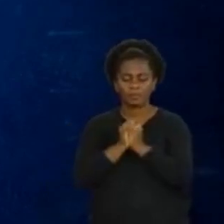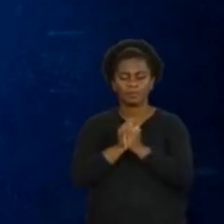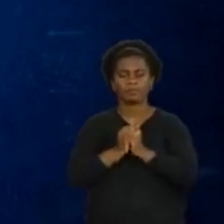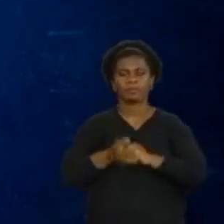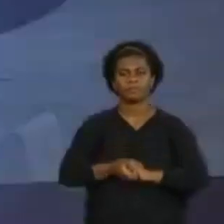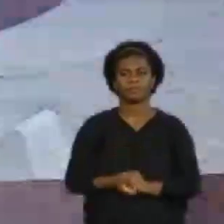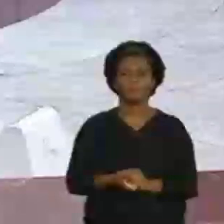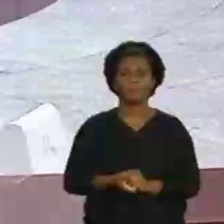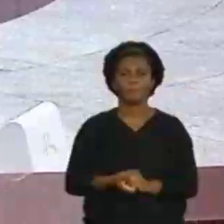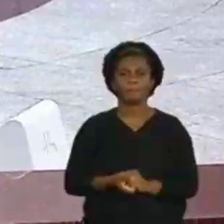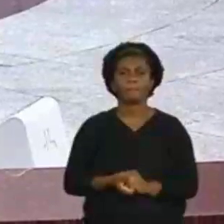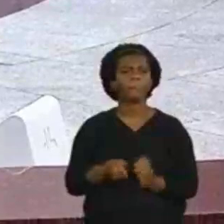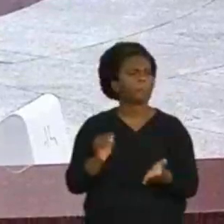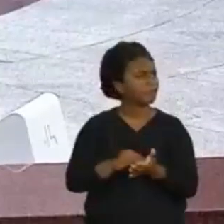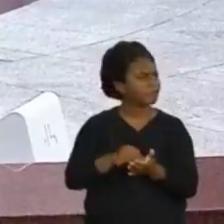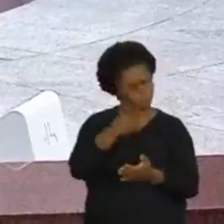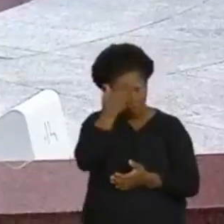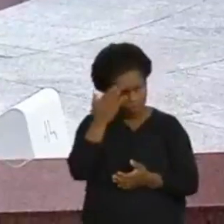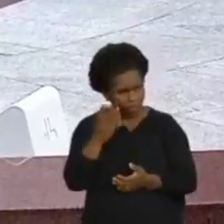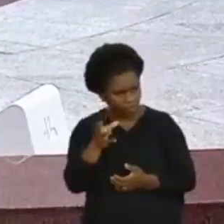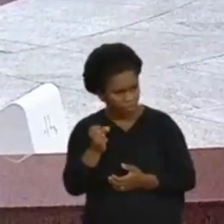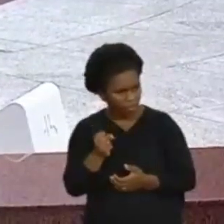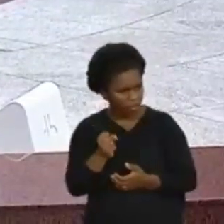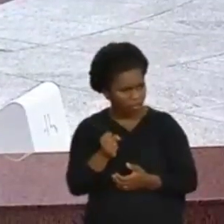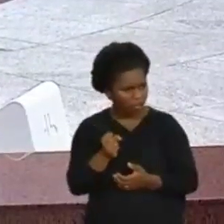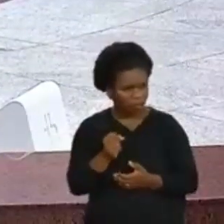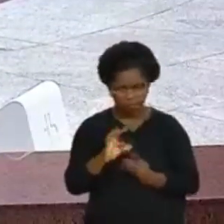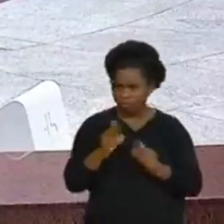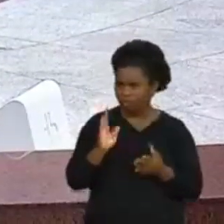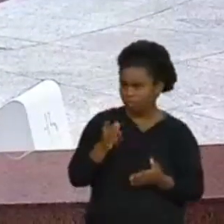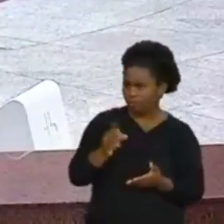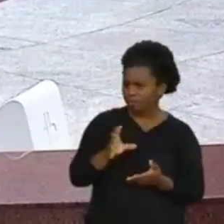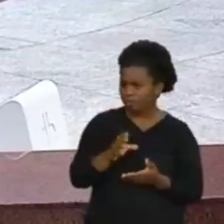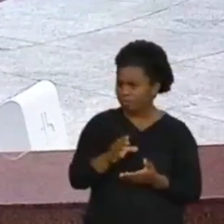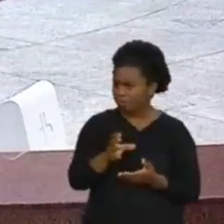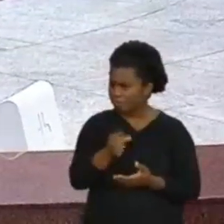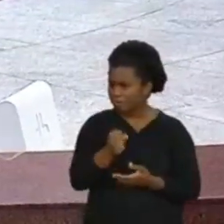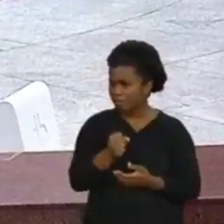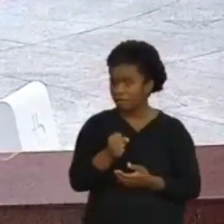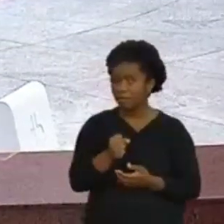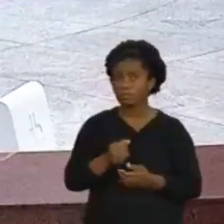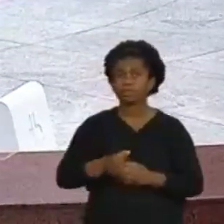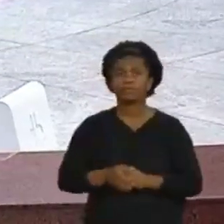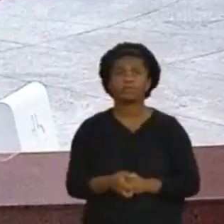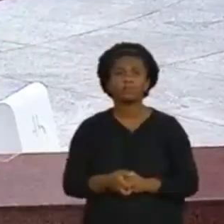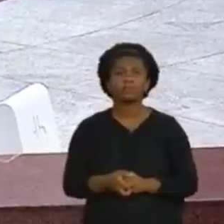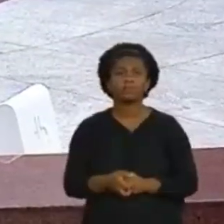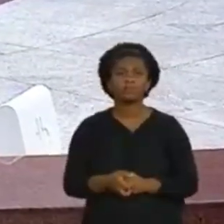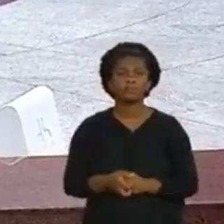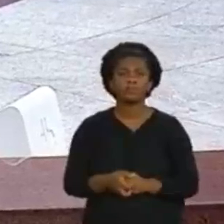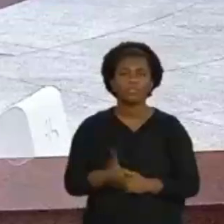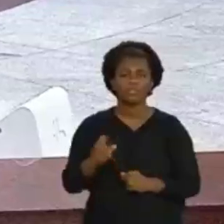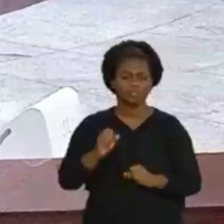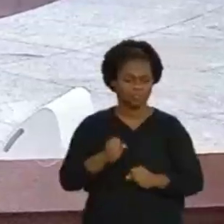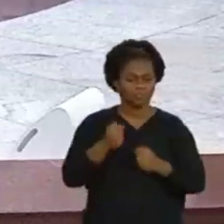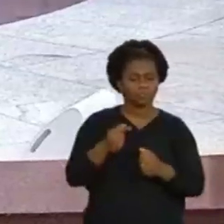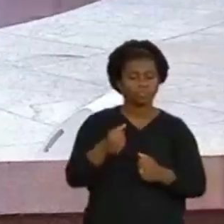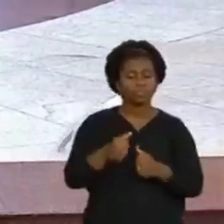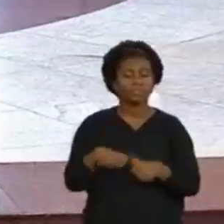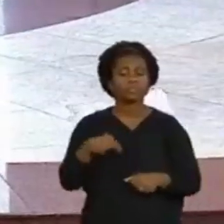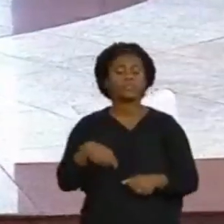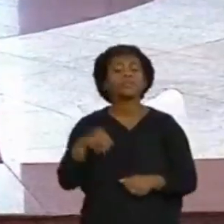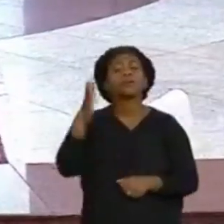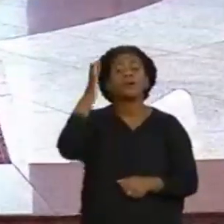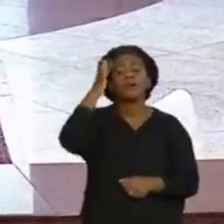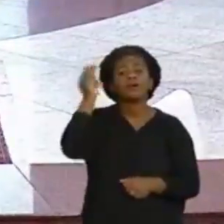Amém. Faltou alguém pegar? Todo mundo pegou? Procure estar aqui amanhã.